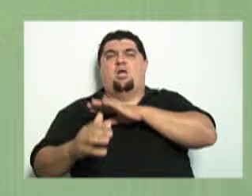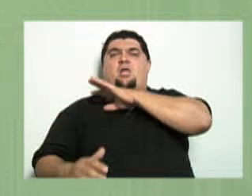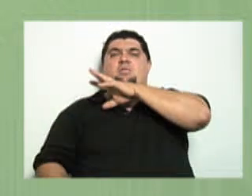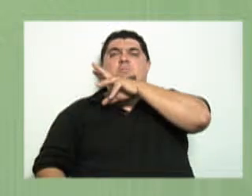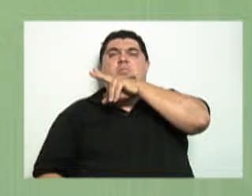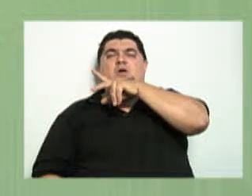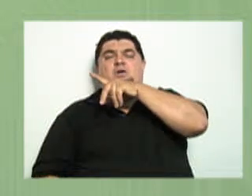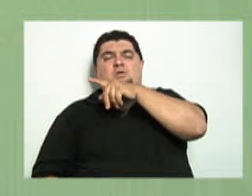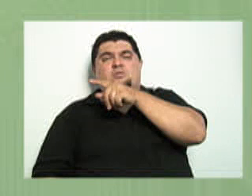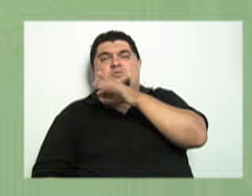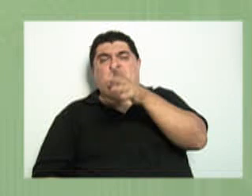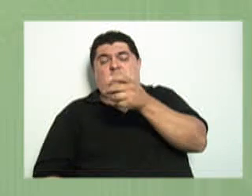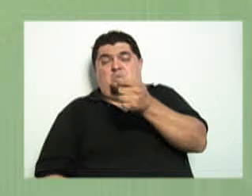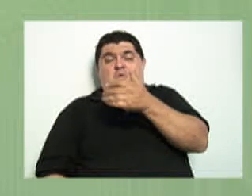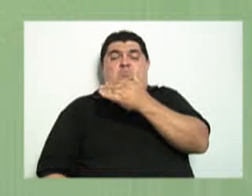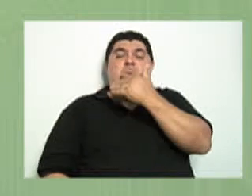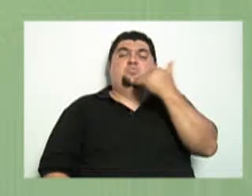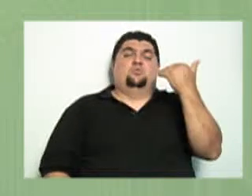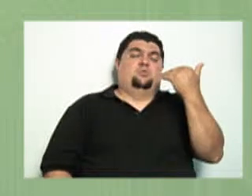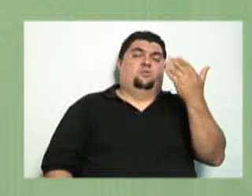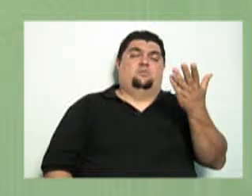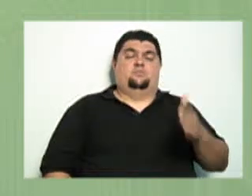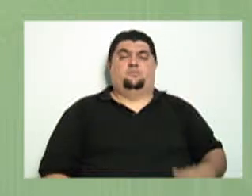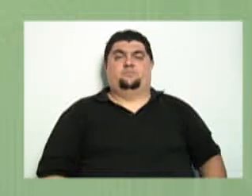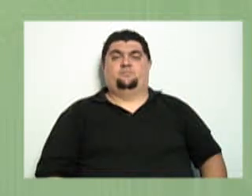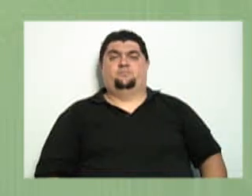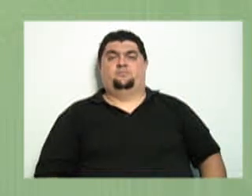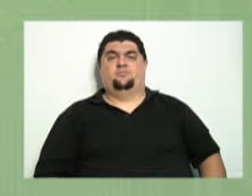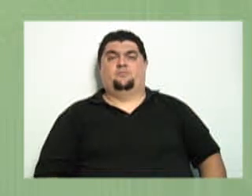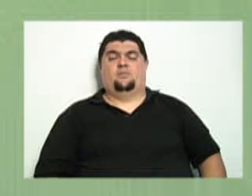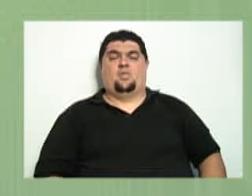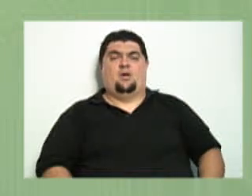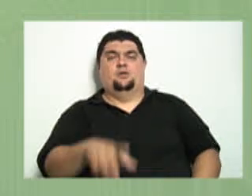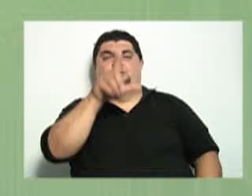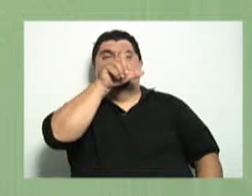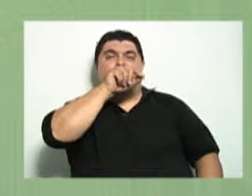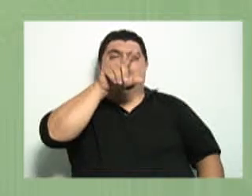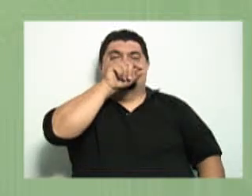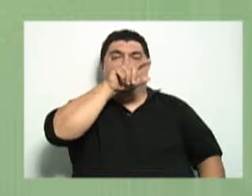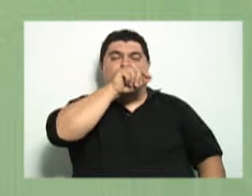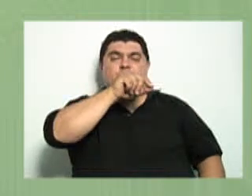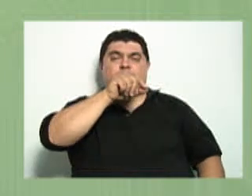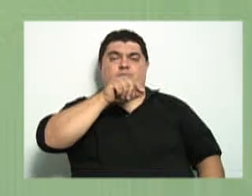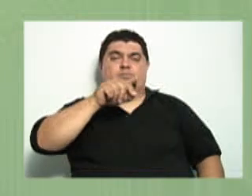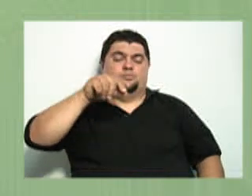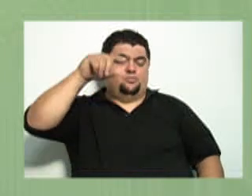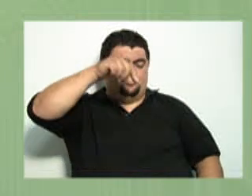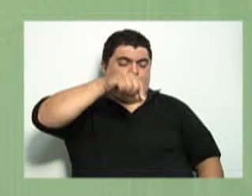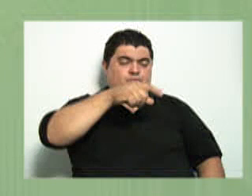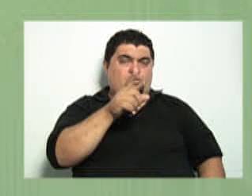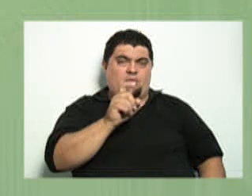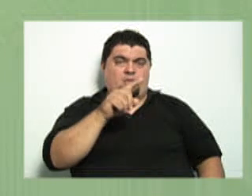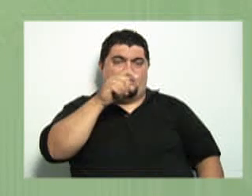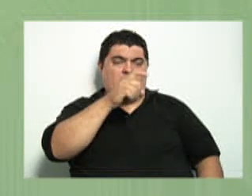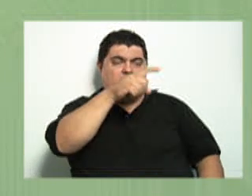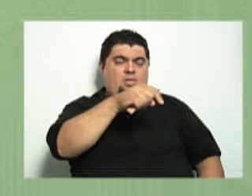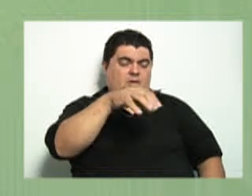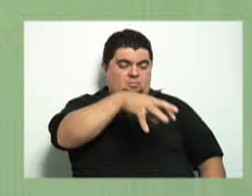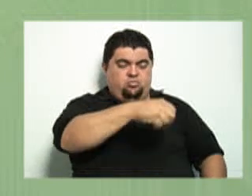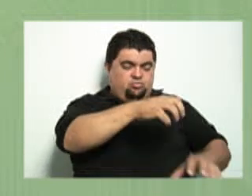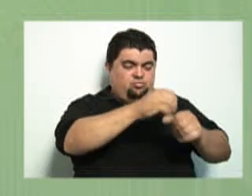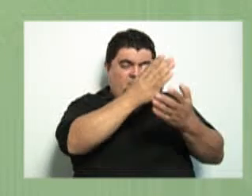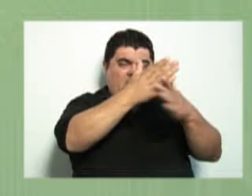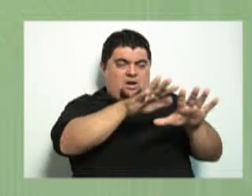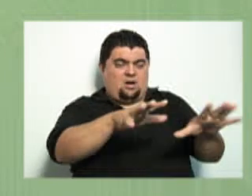animal extinguir a outra, né? Imagina, passarinhos vêm e caçam um tipo de minhoca até ela de ser destruída. A gente